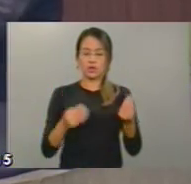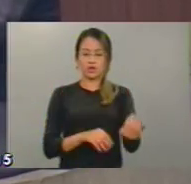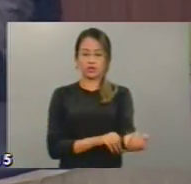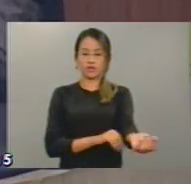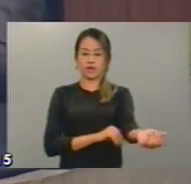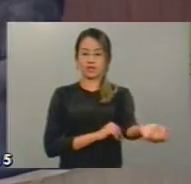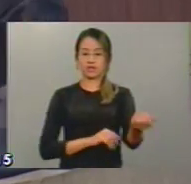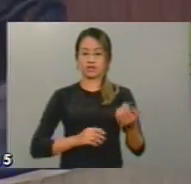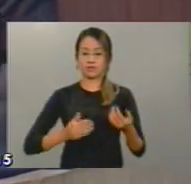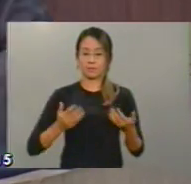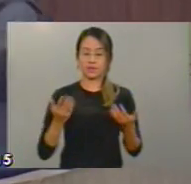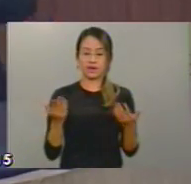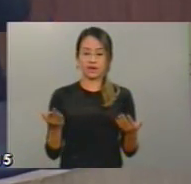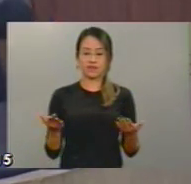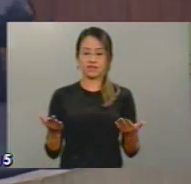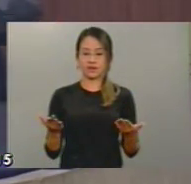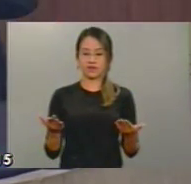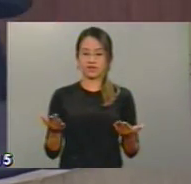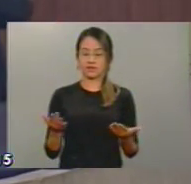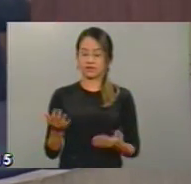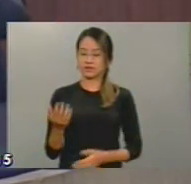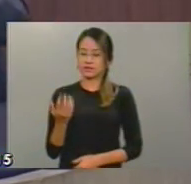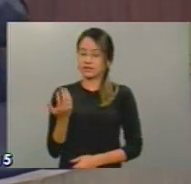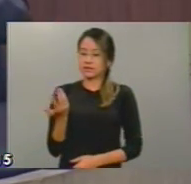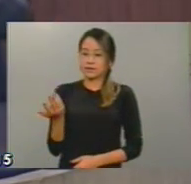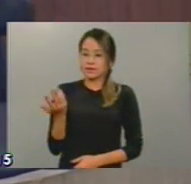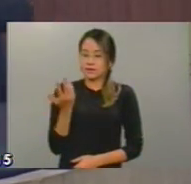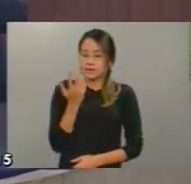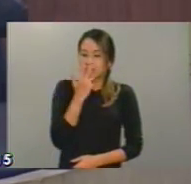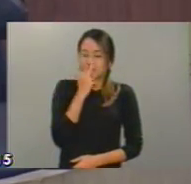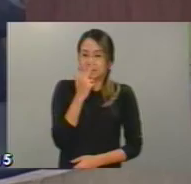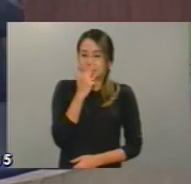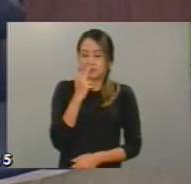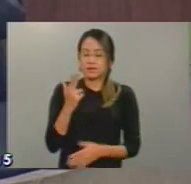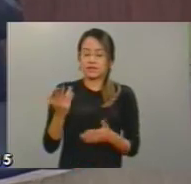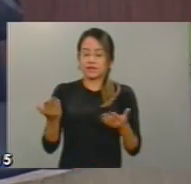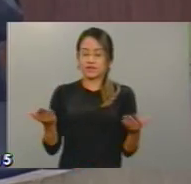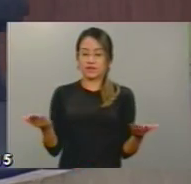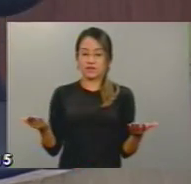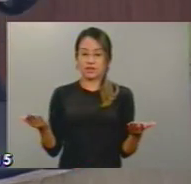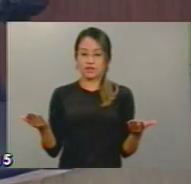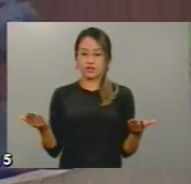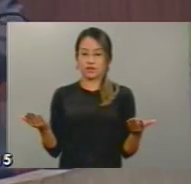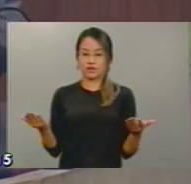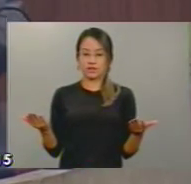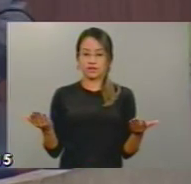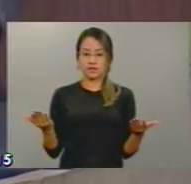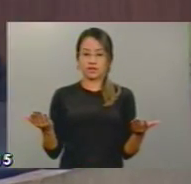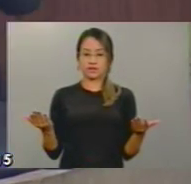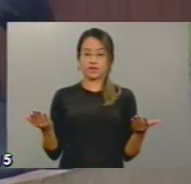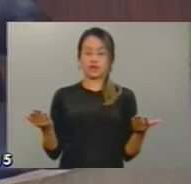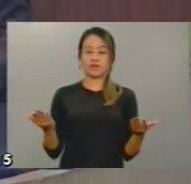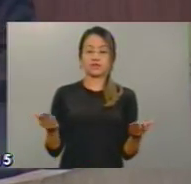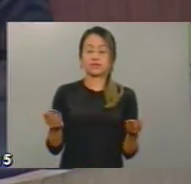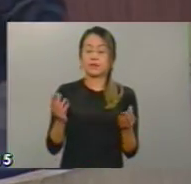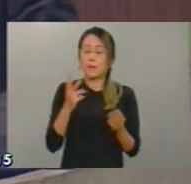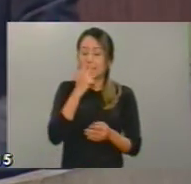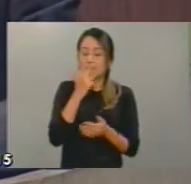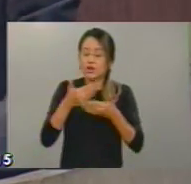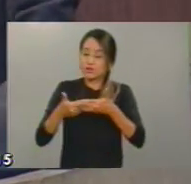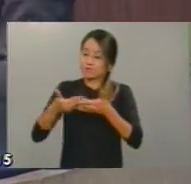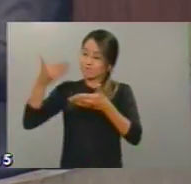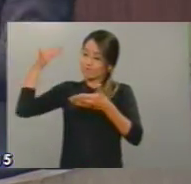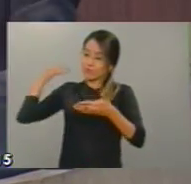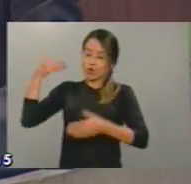inclusive, aí eu devo ser justo, ela não se inicia neste governo, ela é anterior.